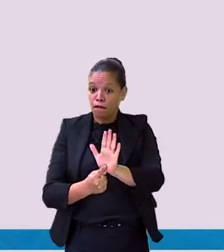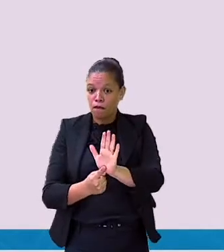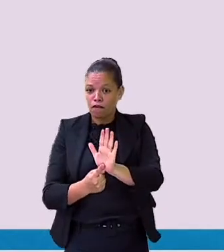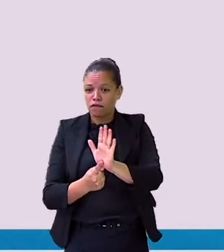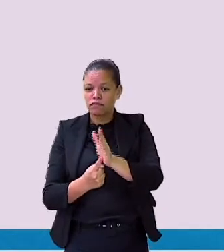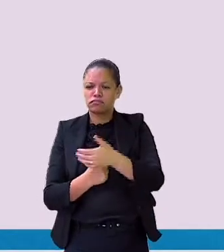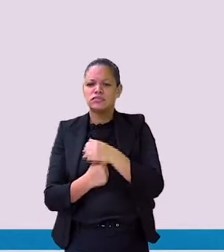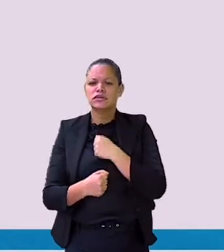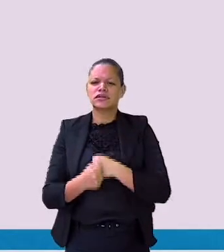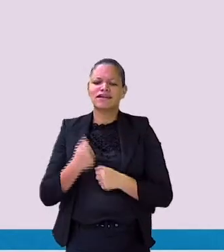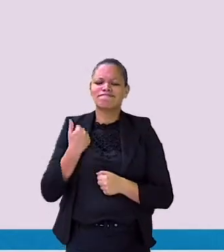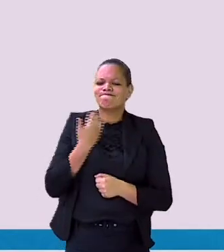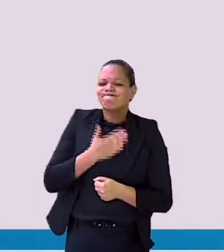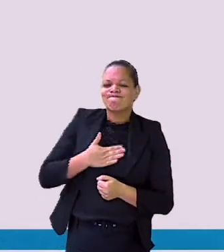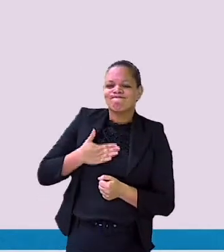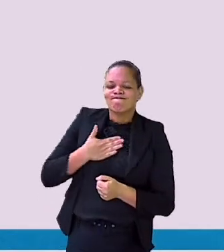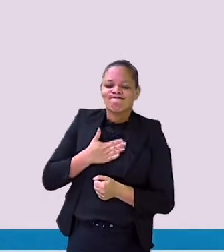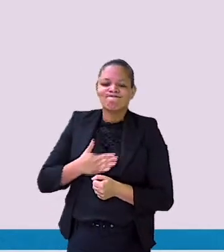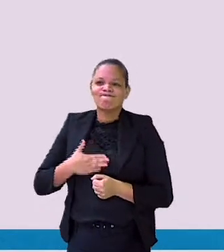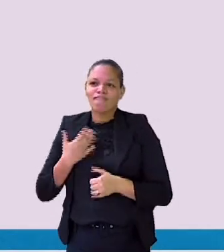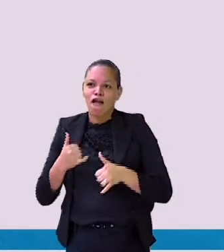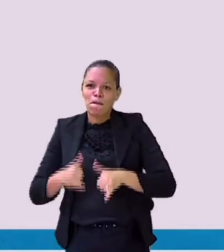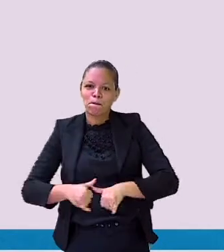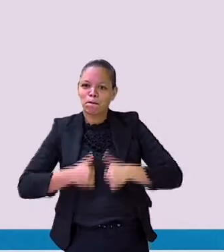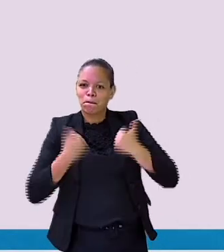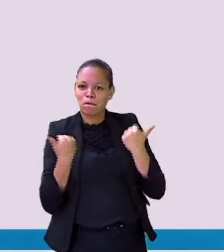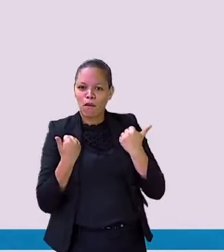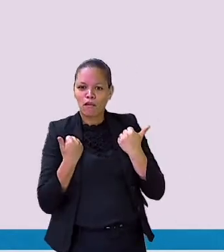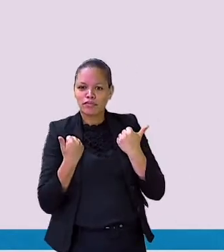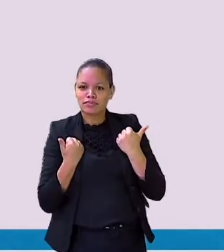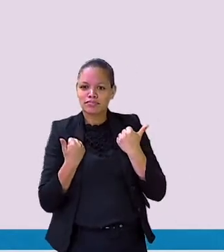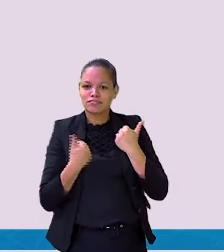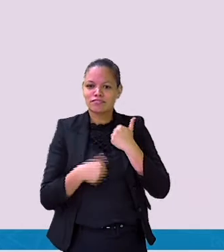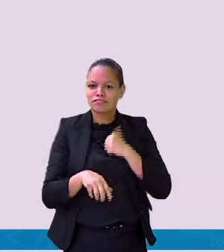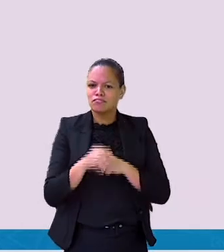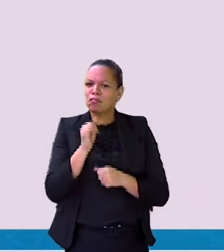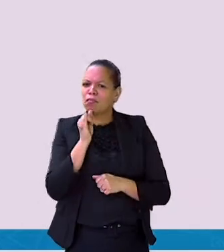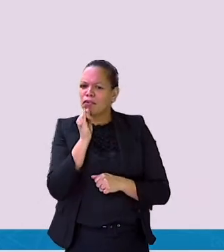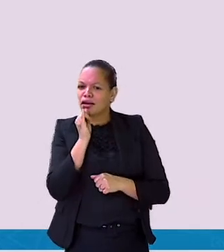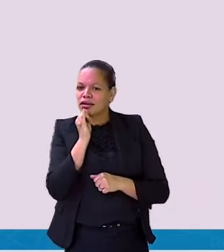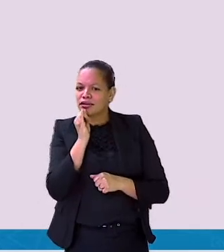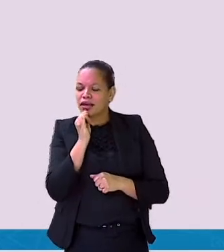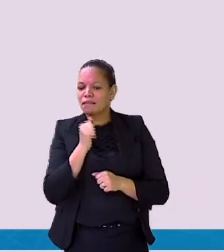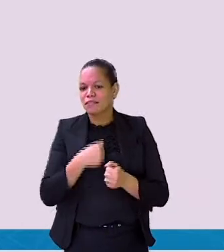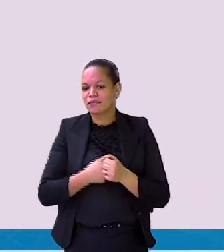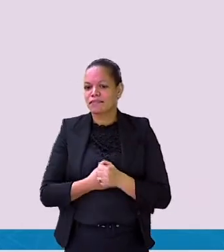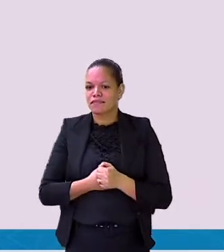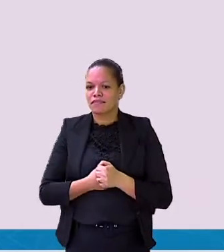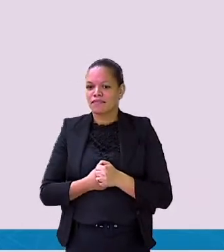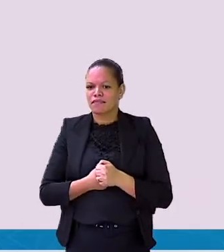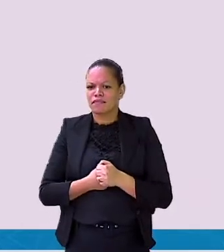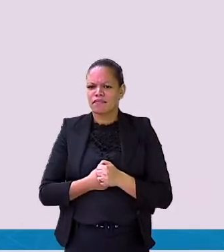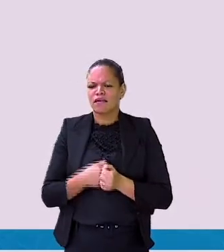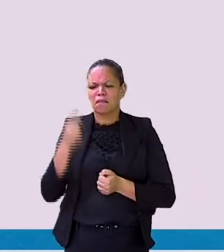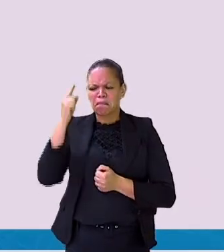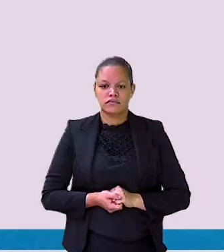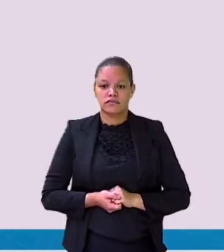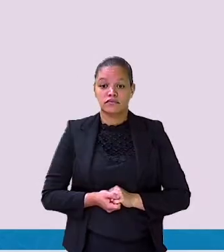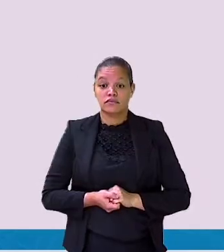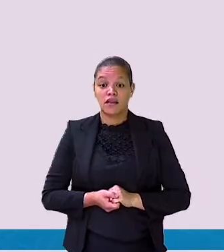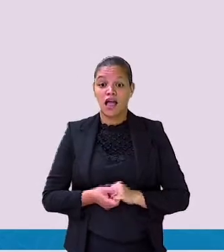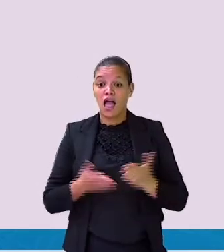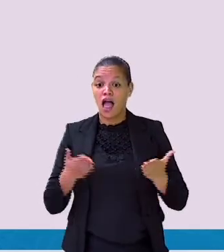maior porção, pensa como se fosse uma pizza. Quem aí saiu com um pedaço maior? O verde, não